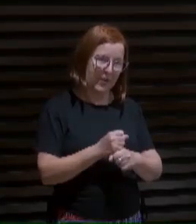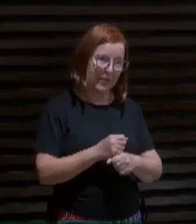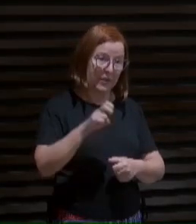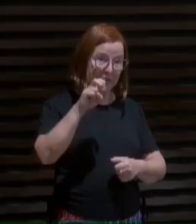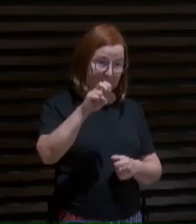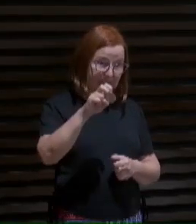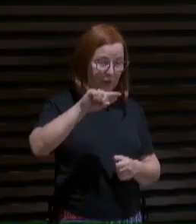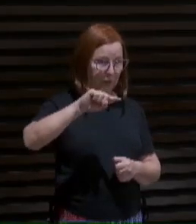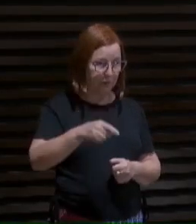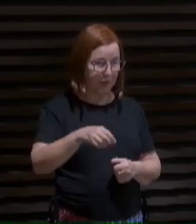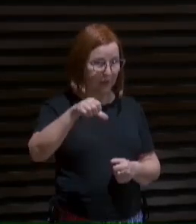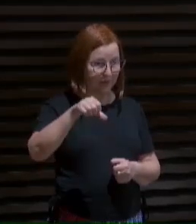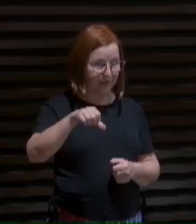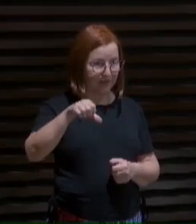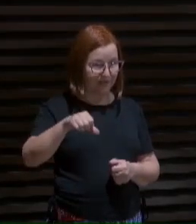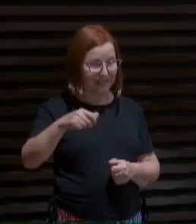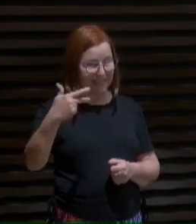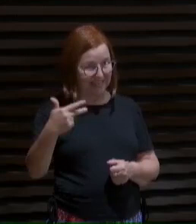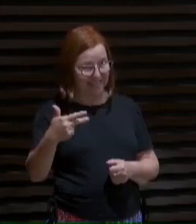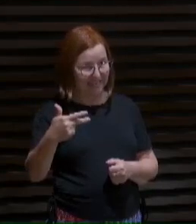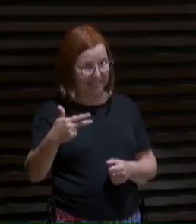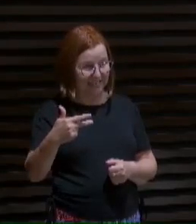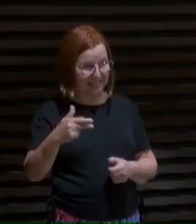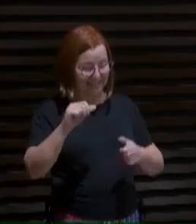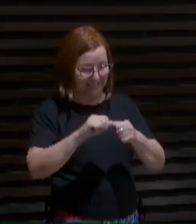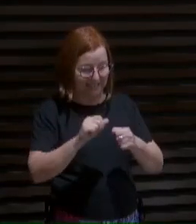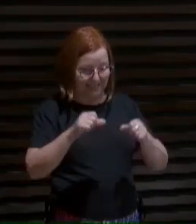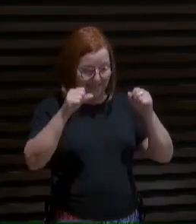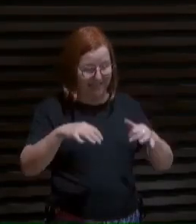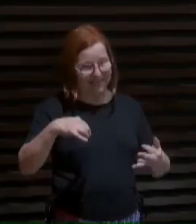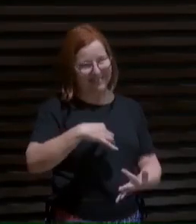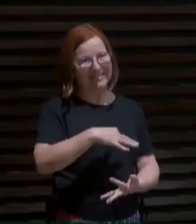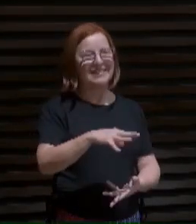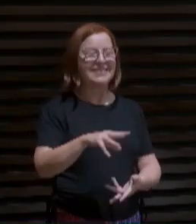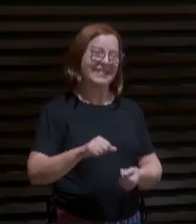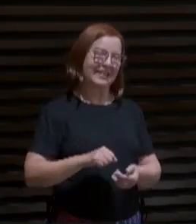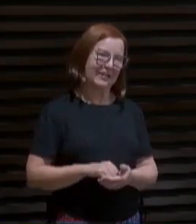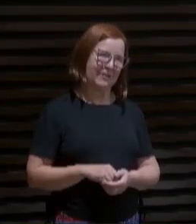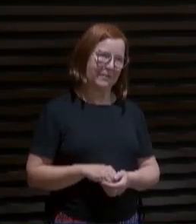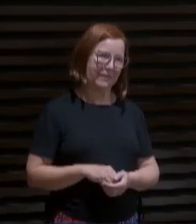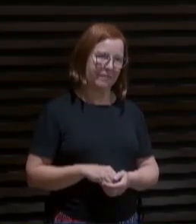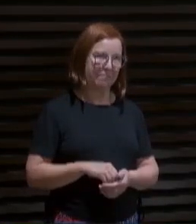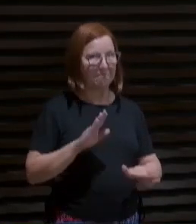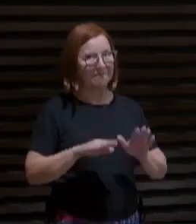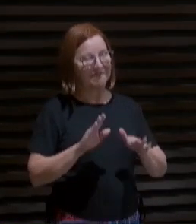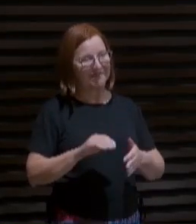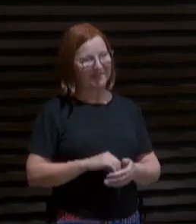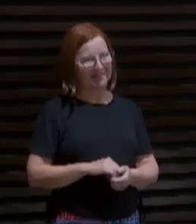5.993 da criação do universo, da criação da Terra. Pode ser.